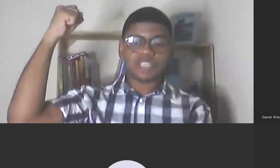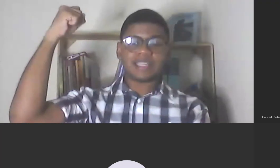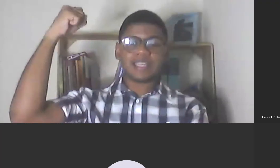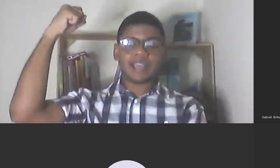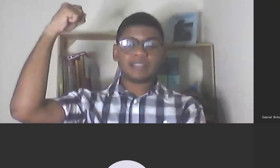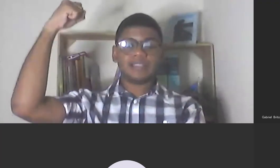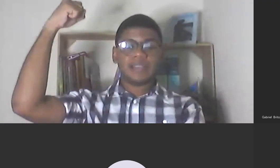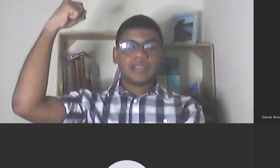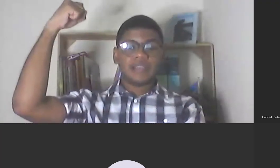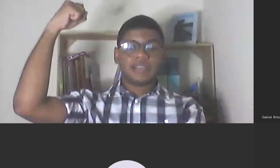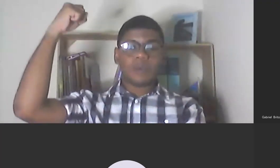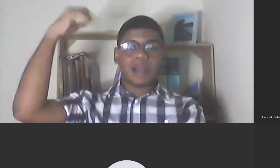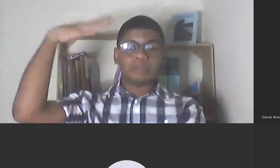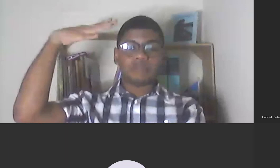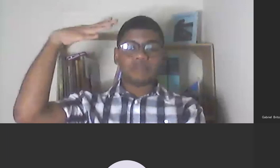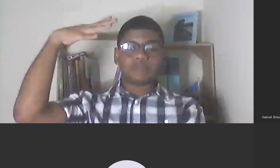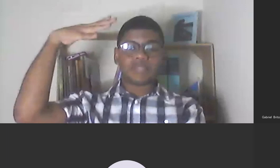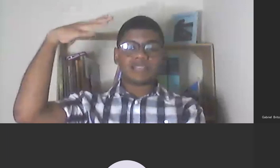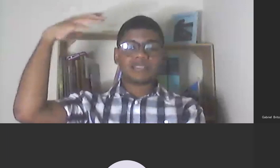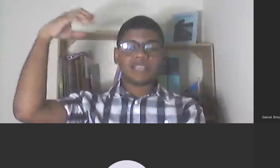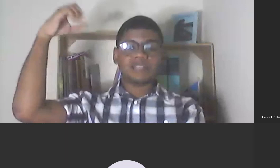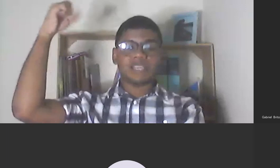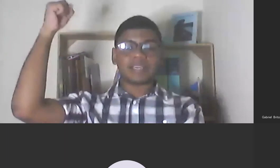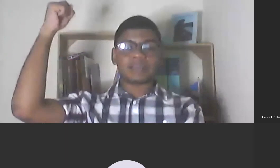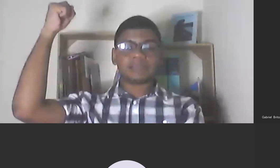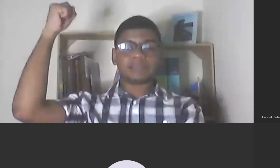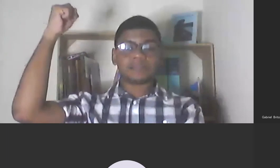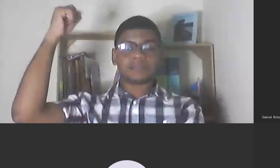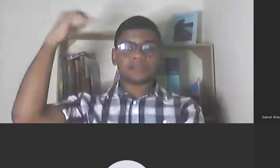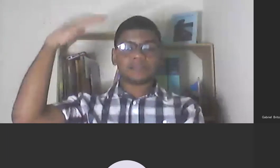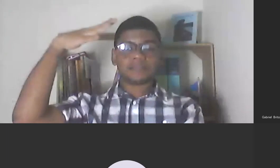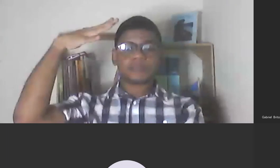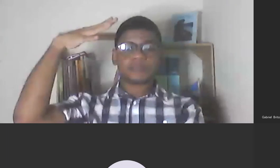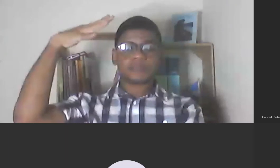Mão fechada em S e eu abro, acender.